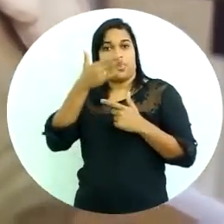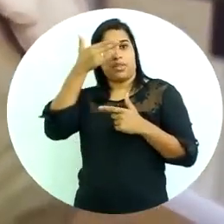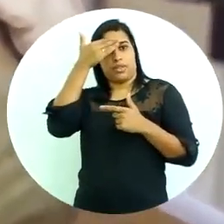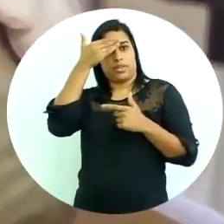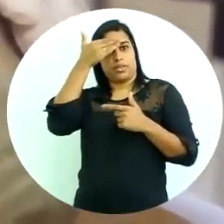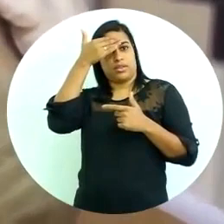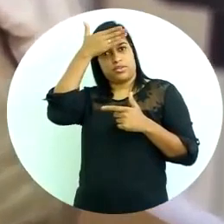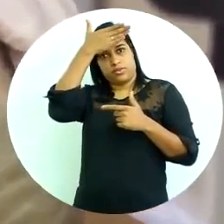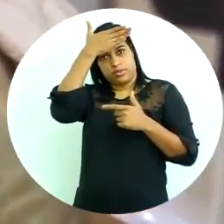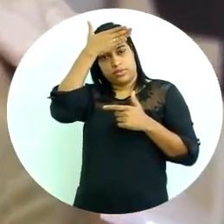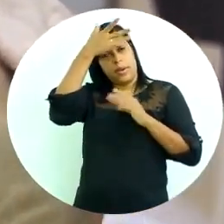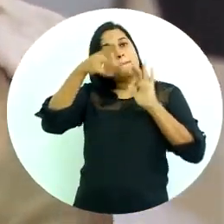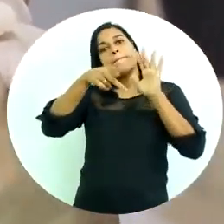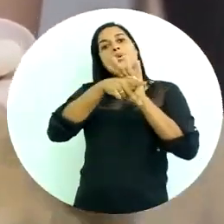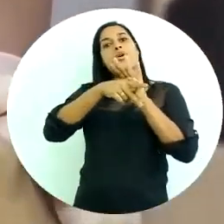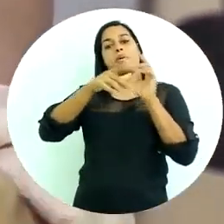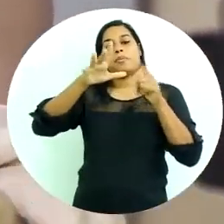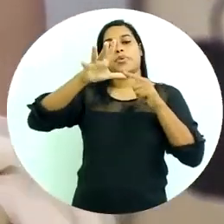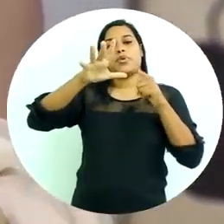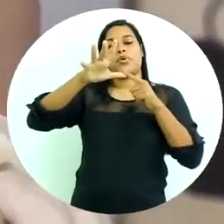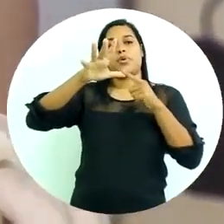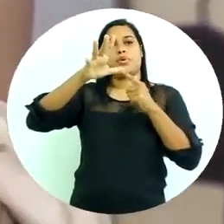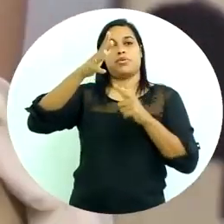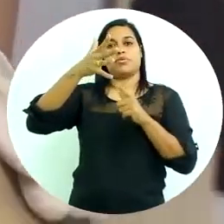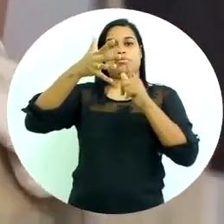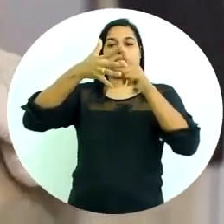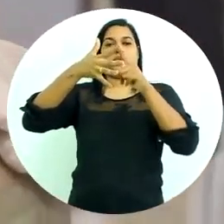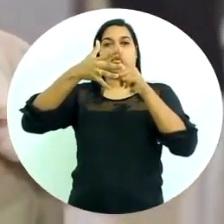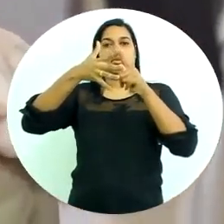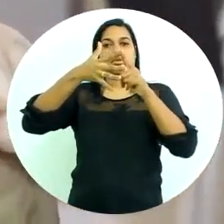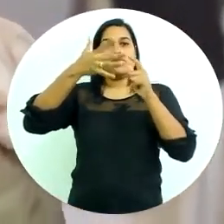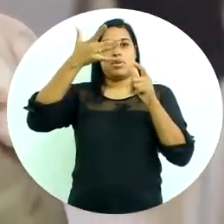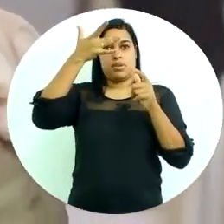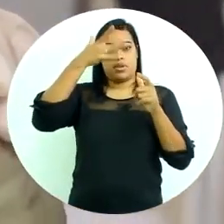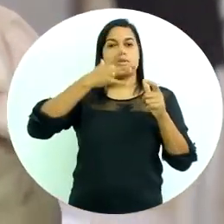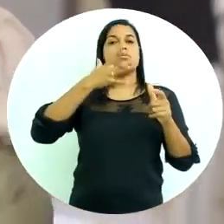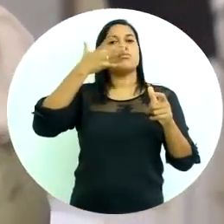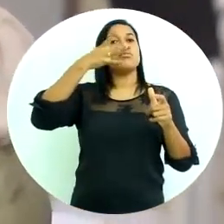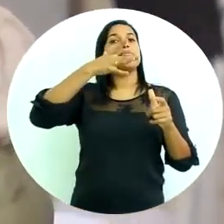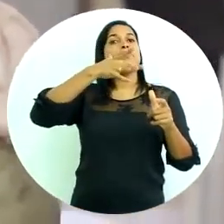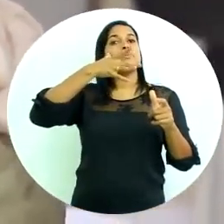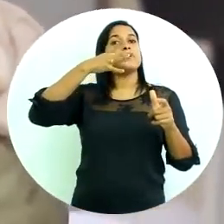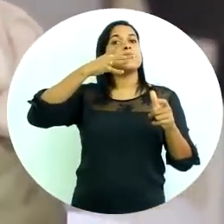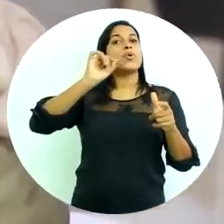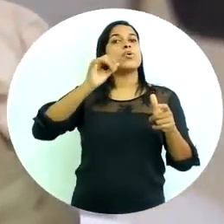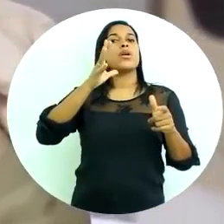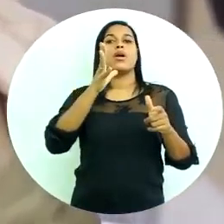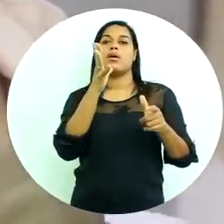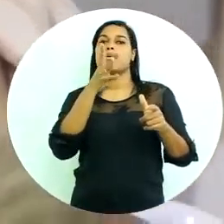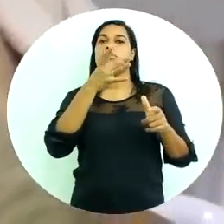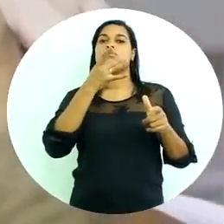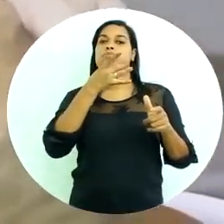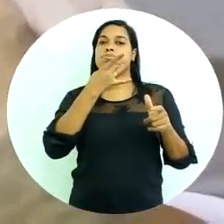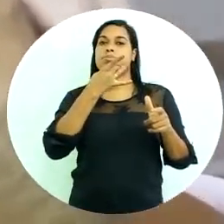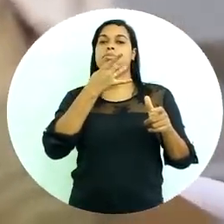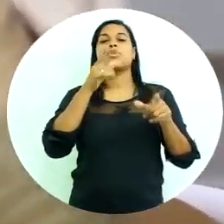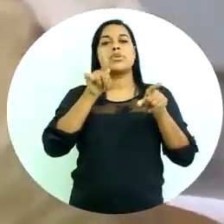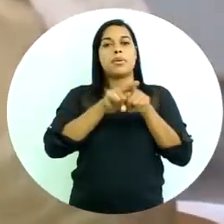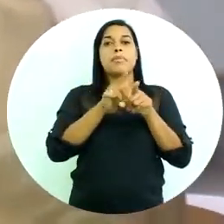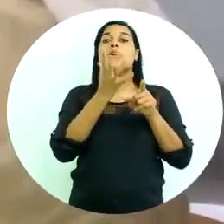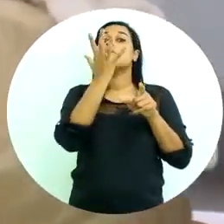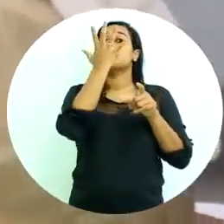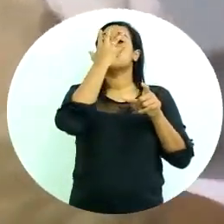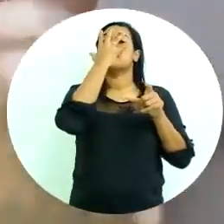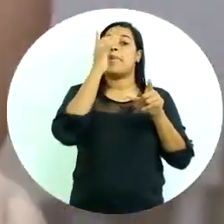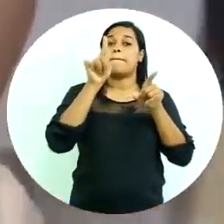da vítima. O dedo indicador e médio, a gente vai promover o rebaixamento do queixo. Essa é a manobra de inclinação